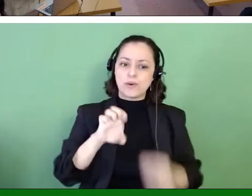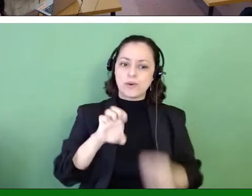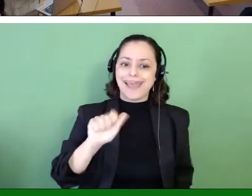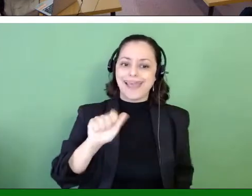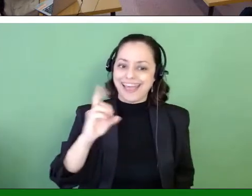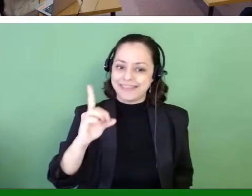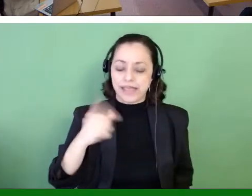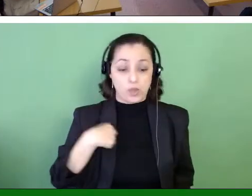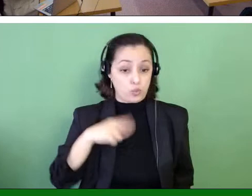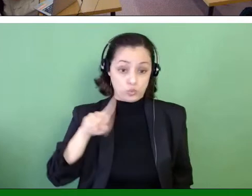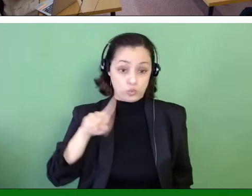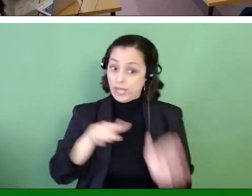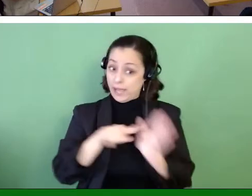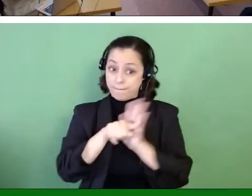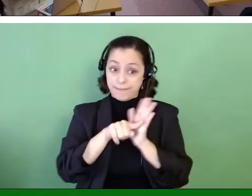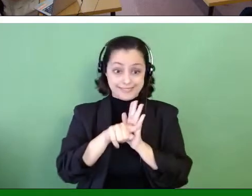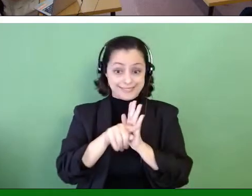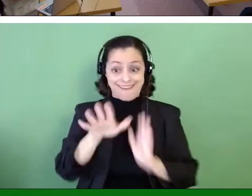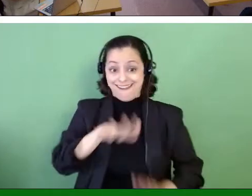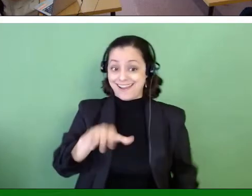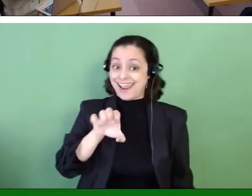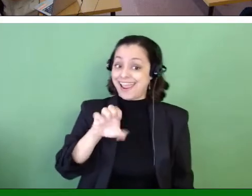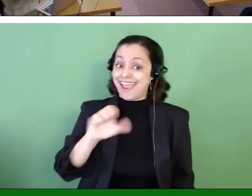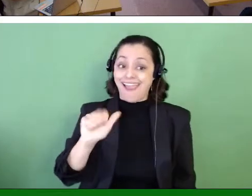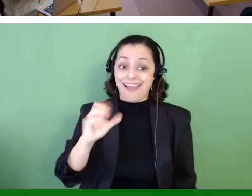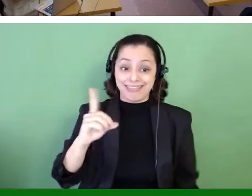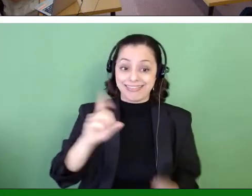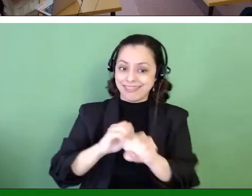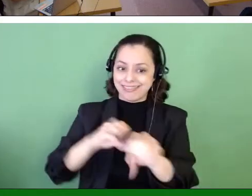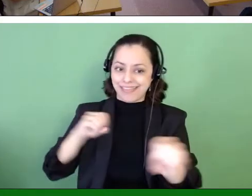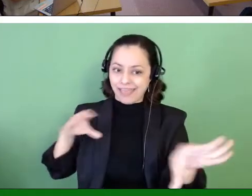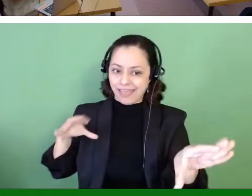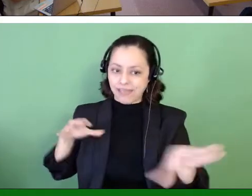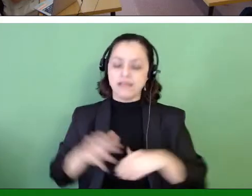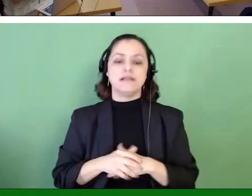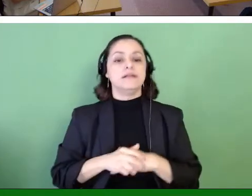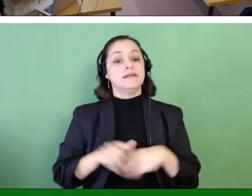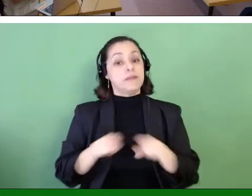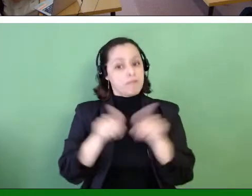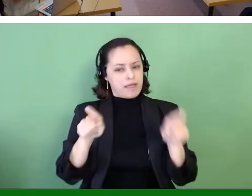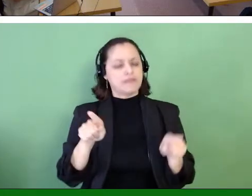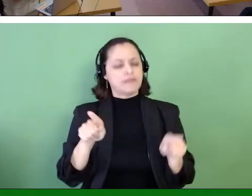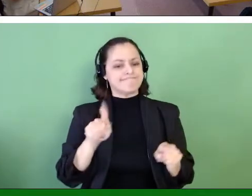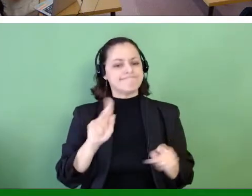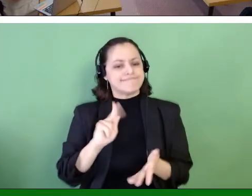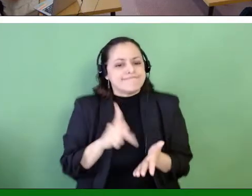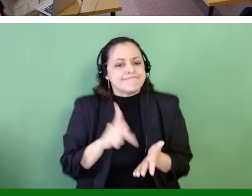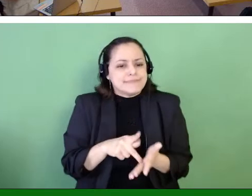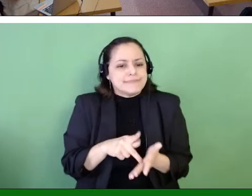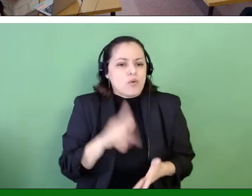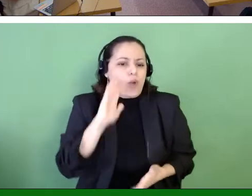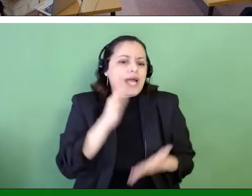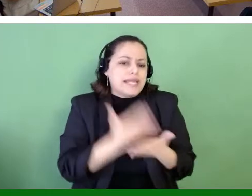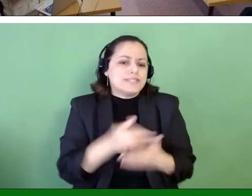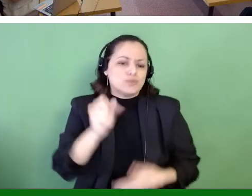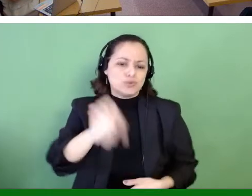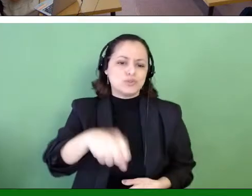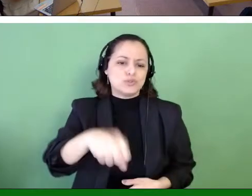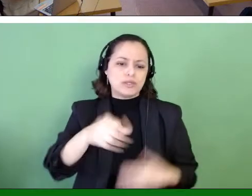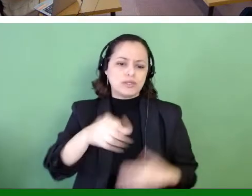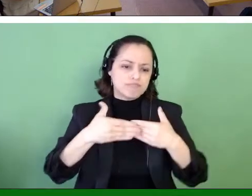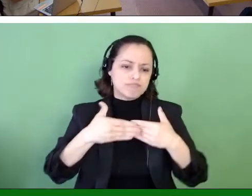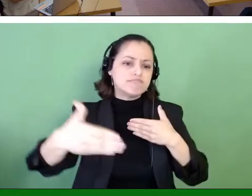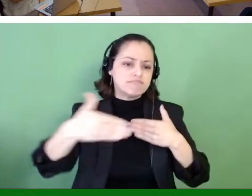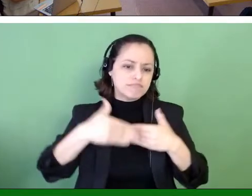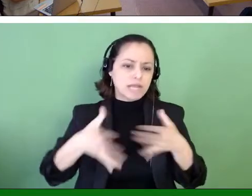sobre isso, não é minha área de estudo. Mas eu confesso que tenho, sim, uma tendência, justamente pelo que eu falei no início, né? Eu acho que